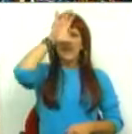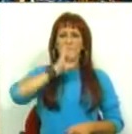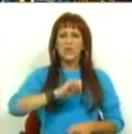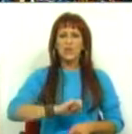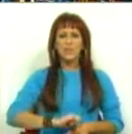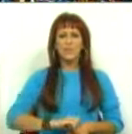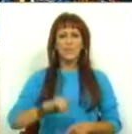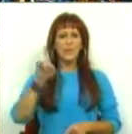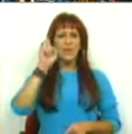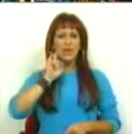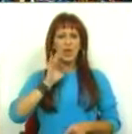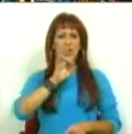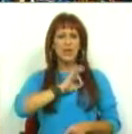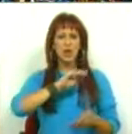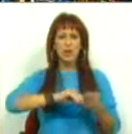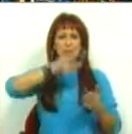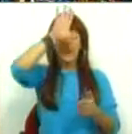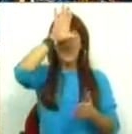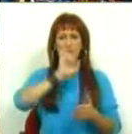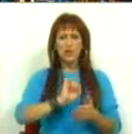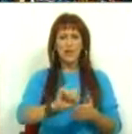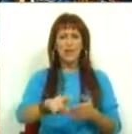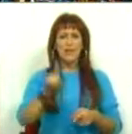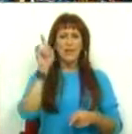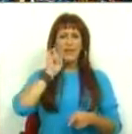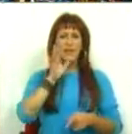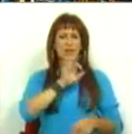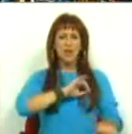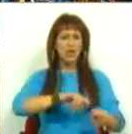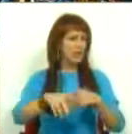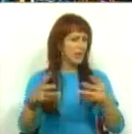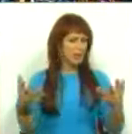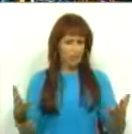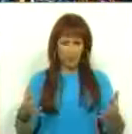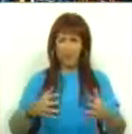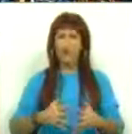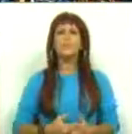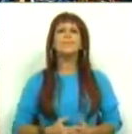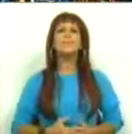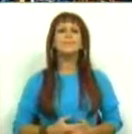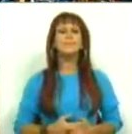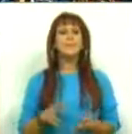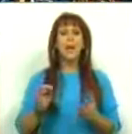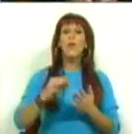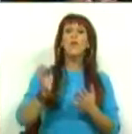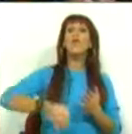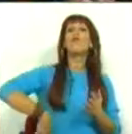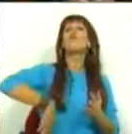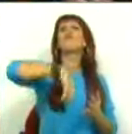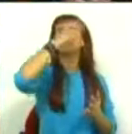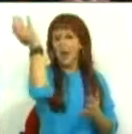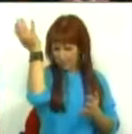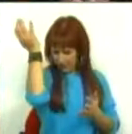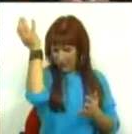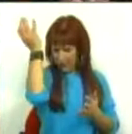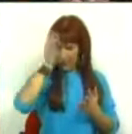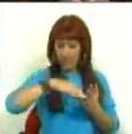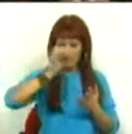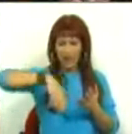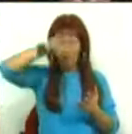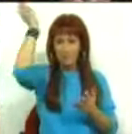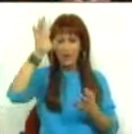Ministro, Senhora e Senhor Secretário de Estado, Senhoras e Senhores Deputados, finalmente